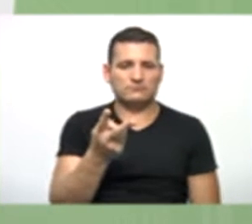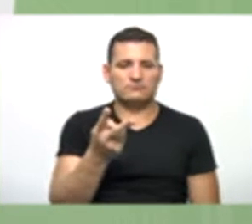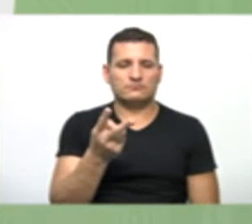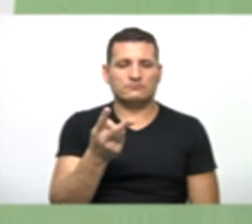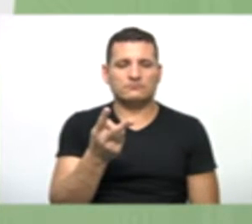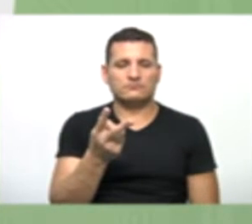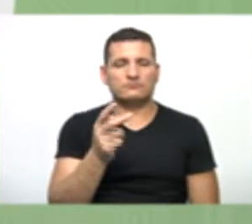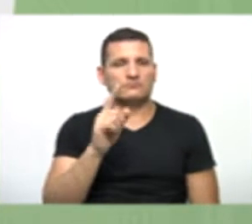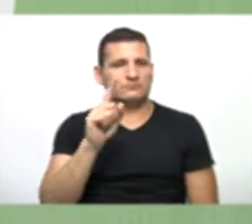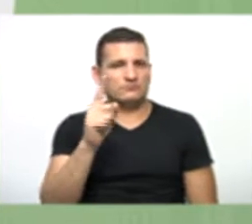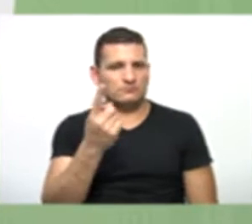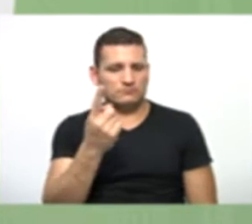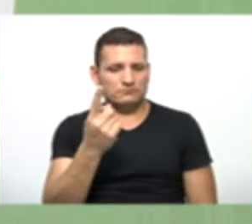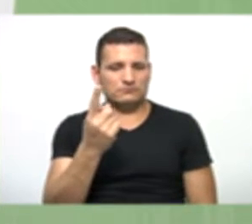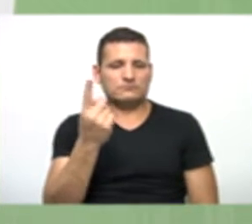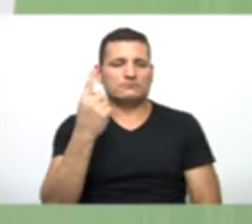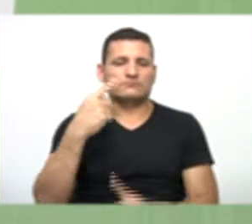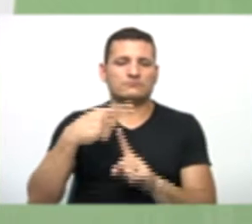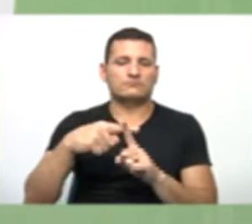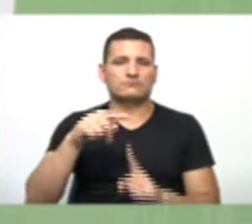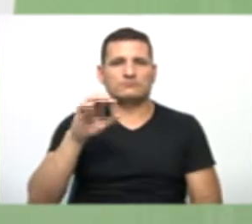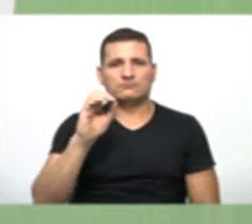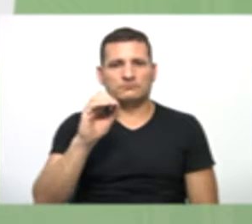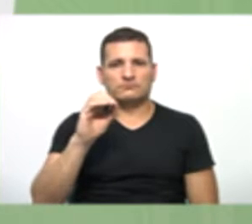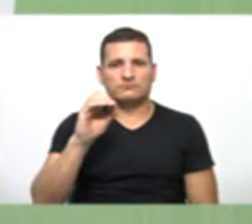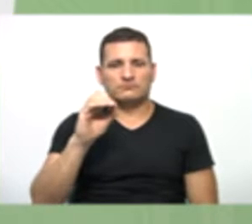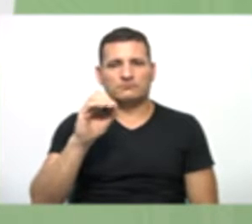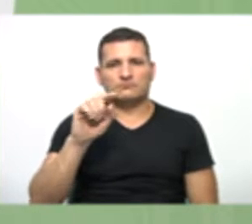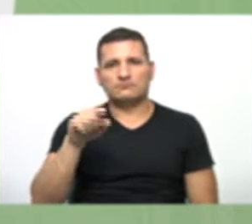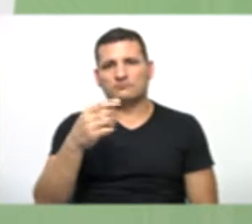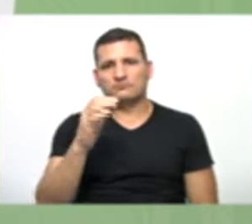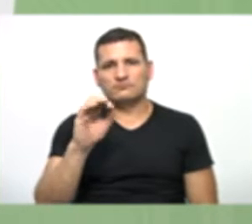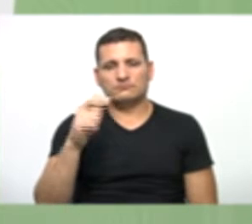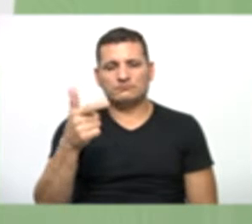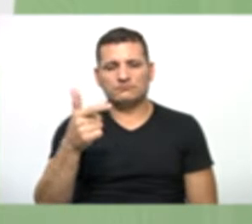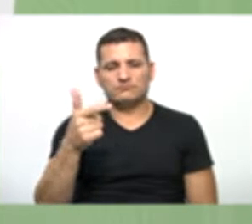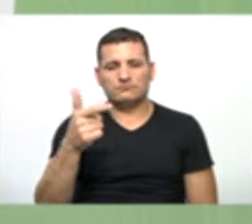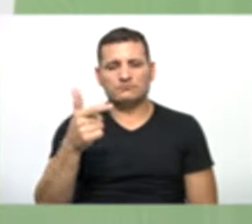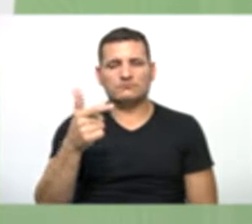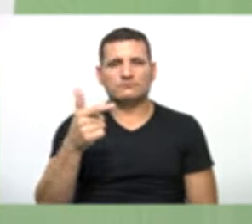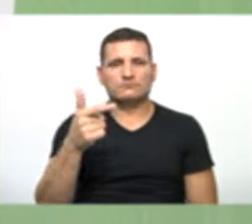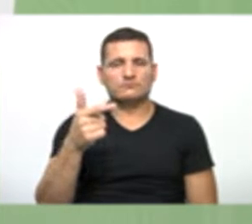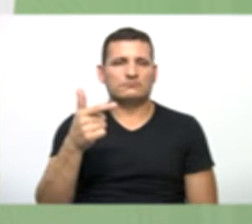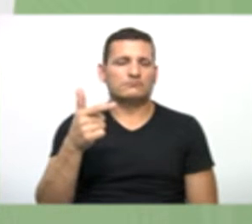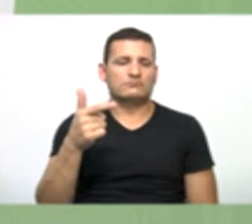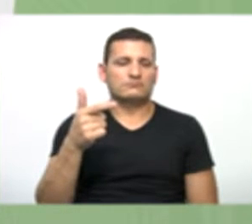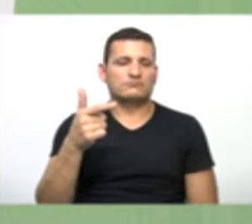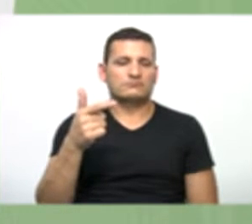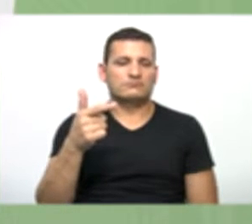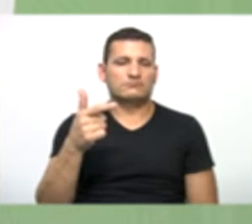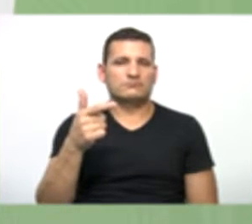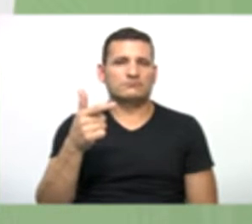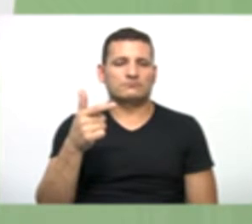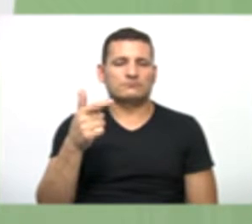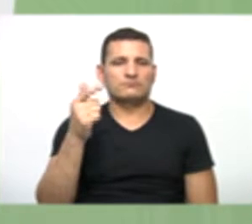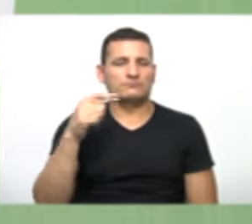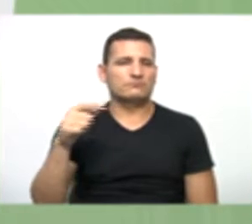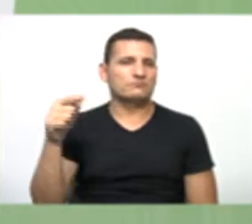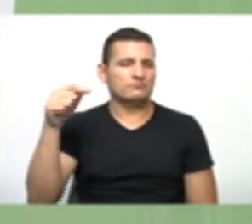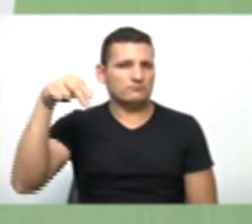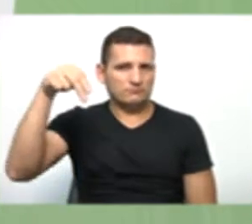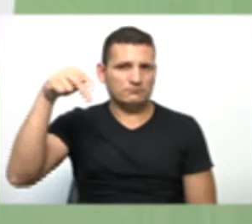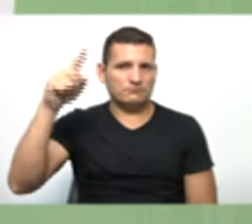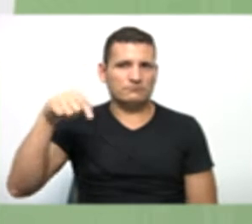que é já da fórmula, mais a taxa, que é 2%, na fórmula fica 0,02, e o N, que é